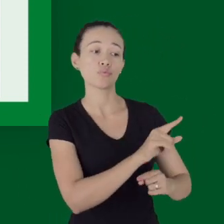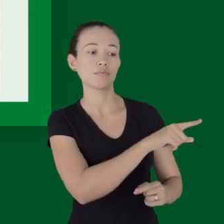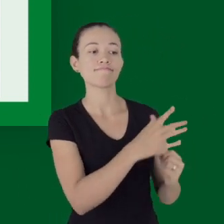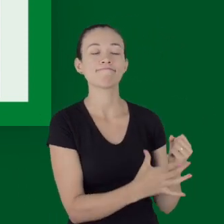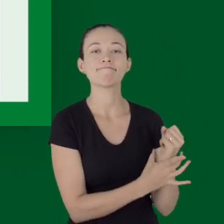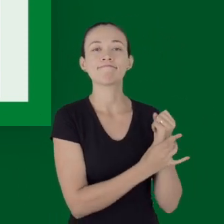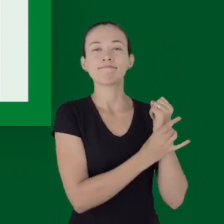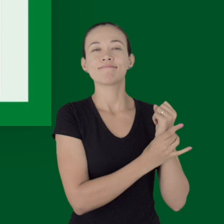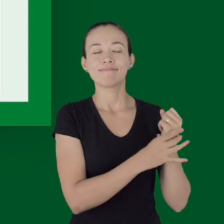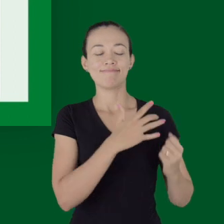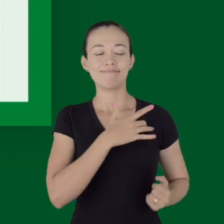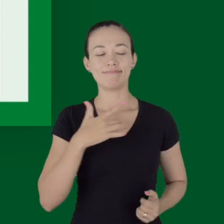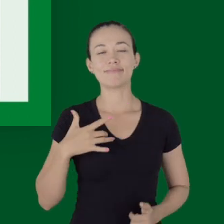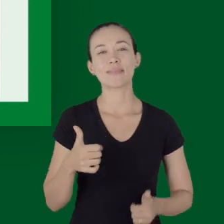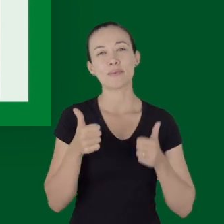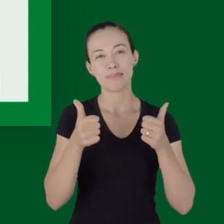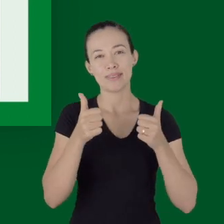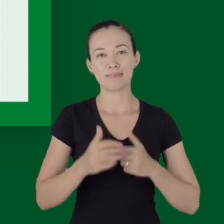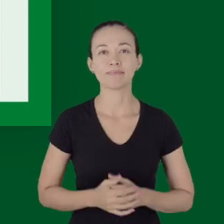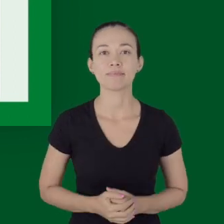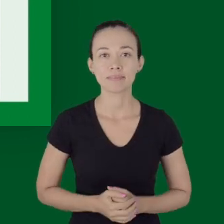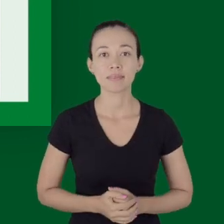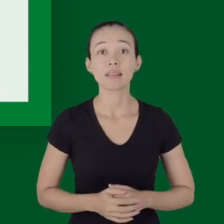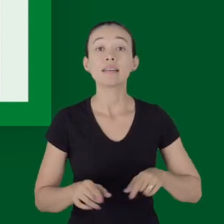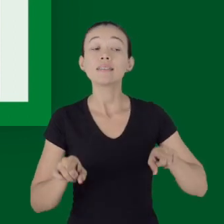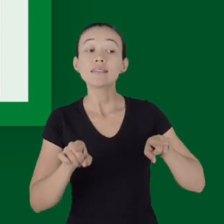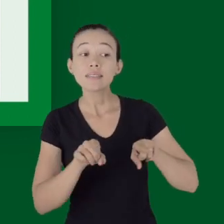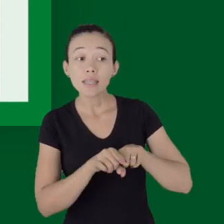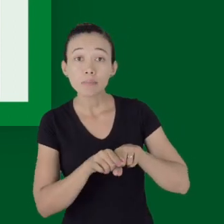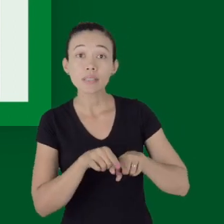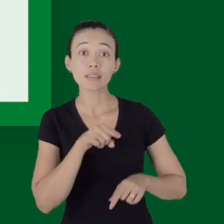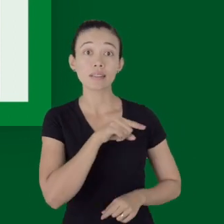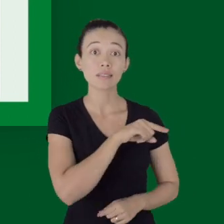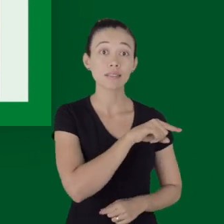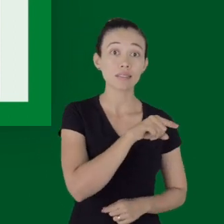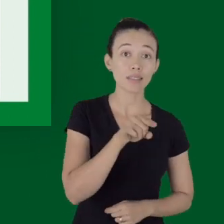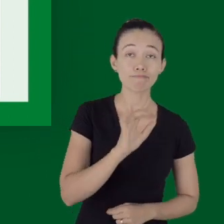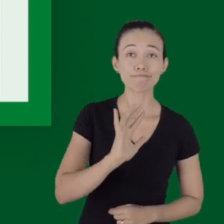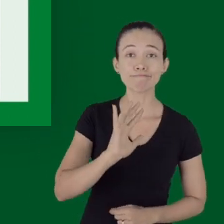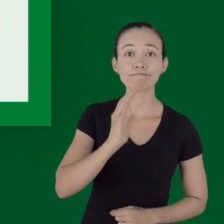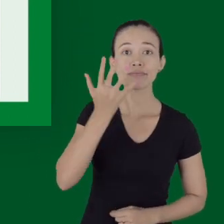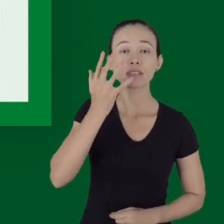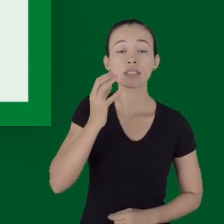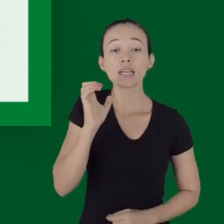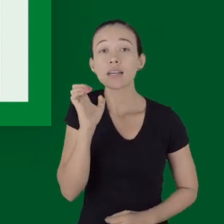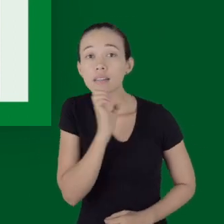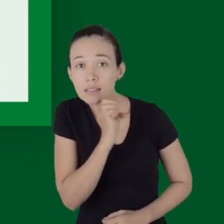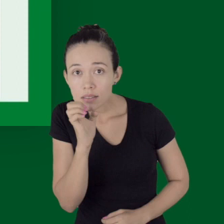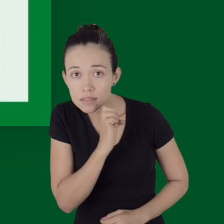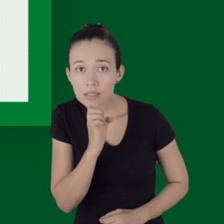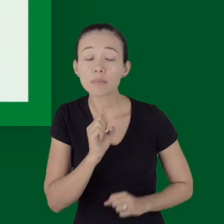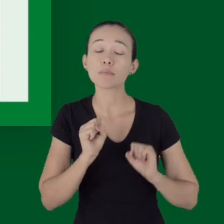também autorizo que seja feito com o serviço de saúde, seja feito contato, né?